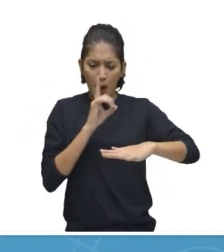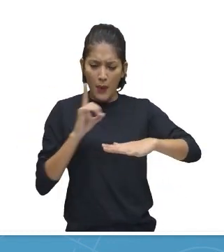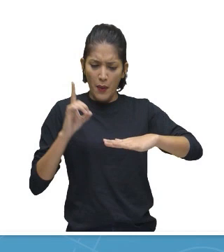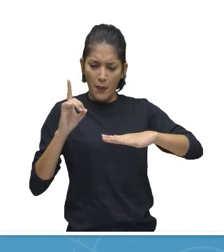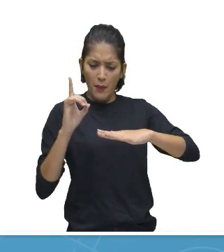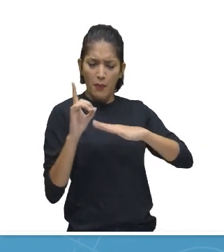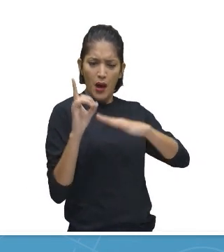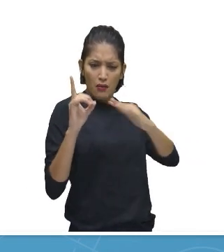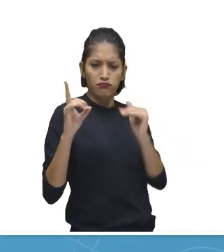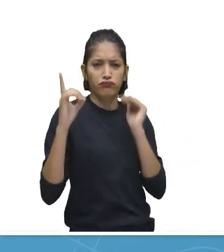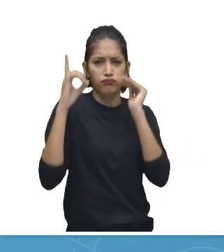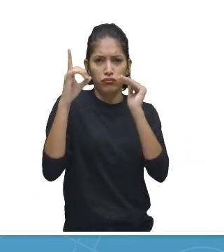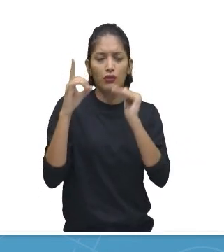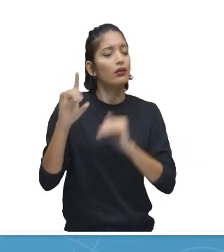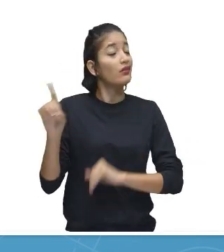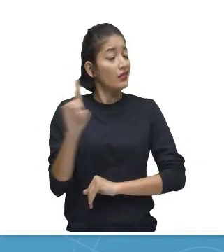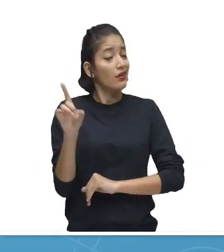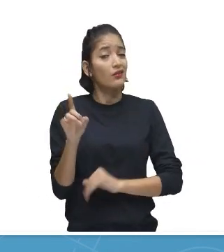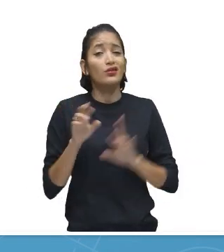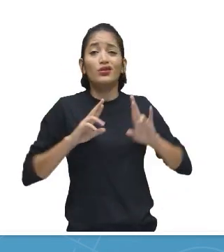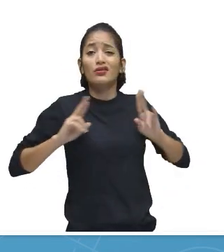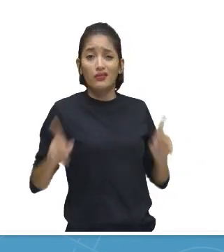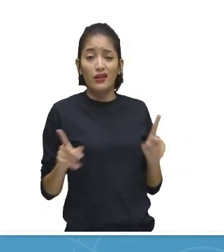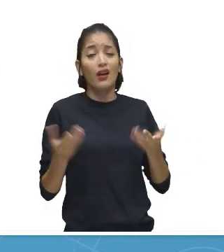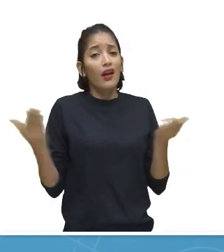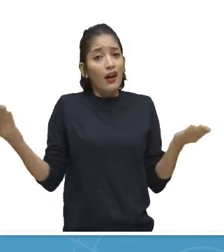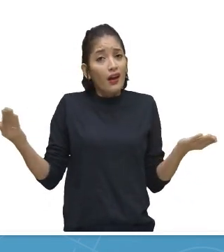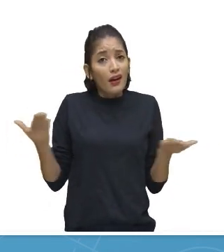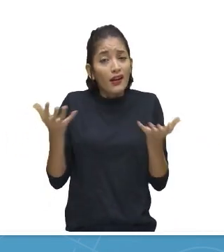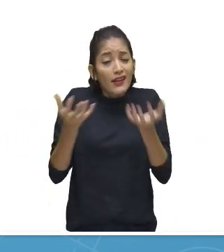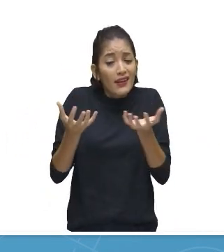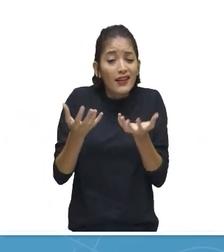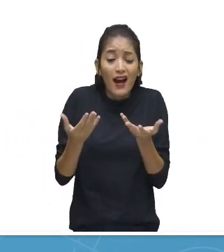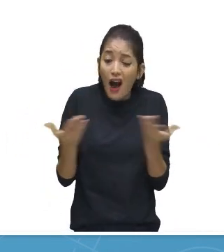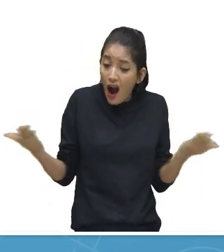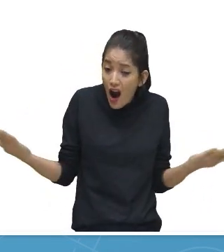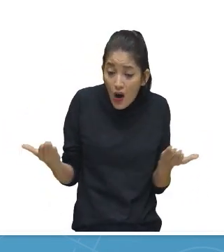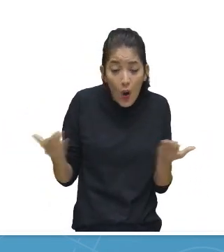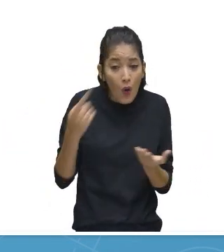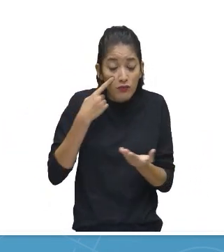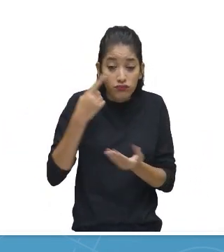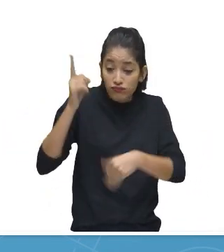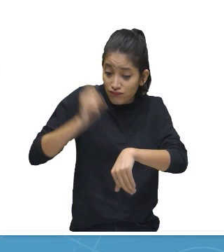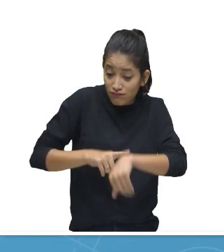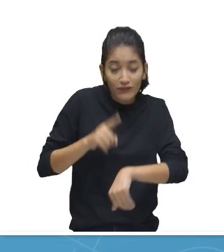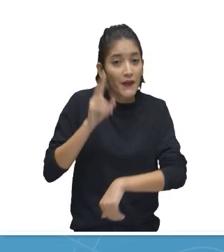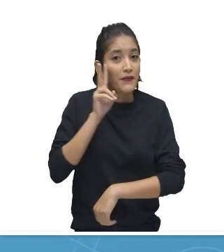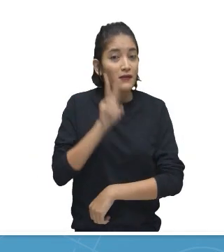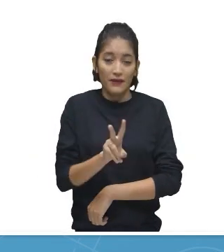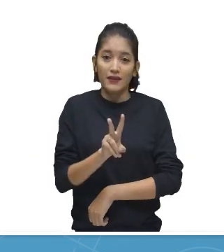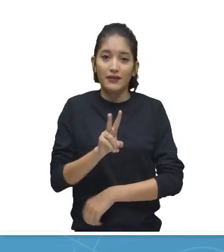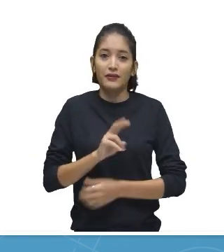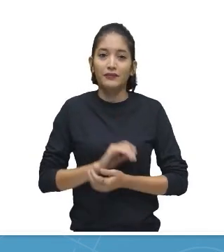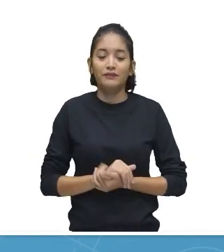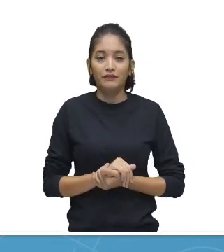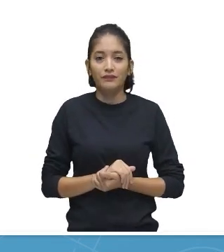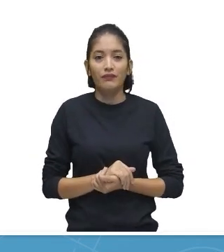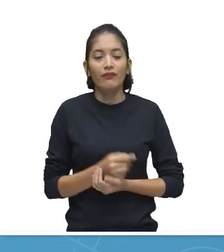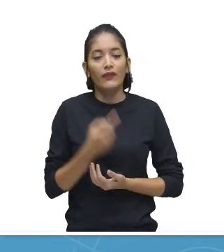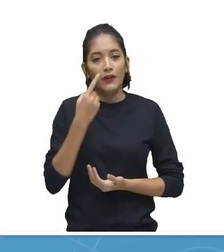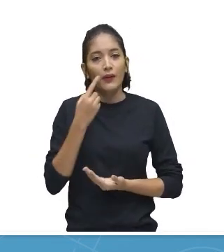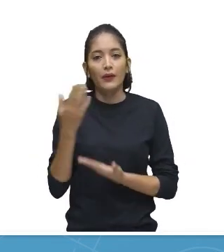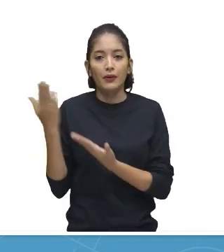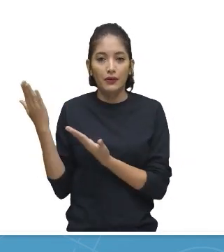representação dos heróis, não, eles queriam a representação do que eles estavam vendo naquele momento. A gente vai ver agora uma obra agora que